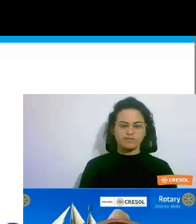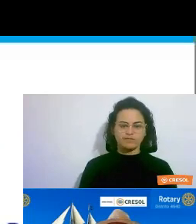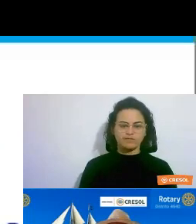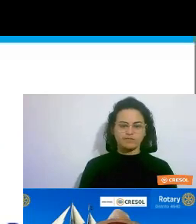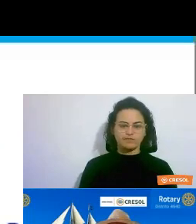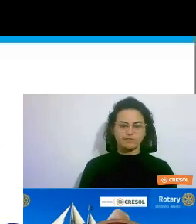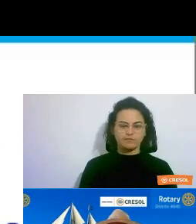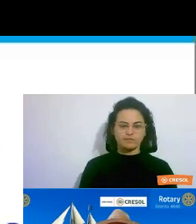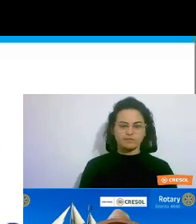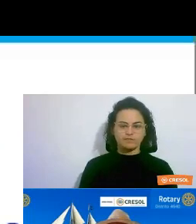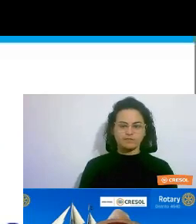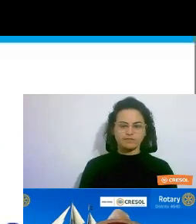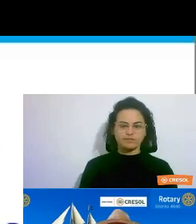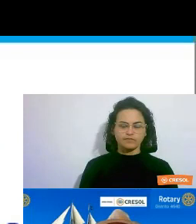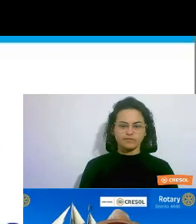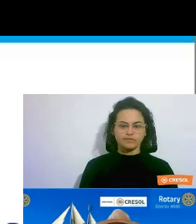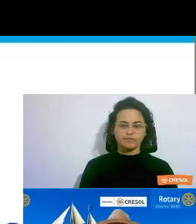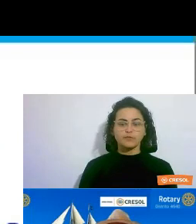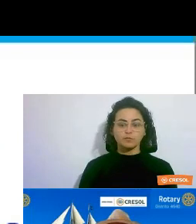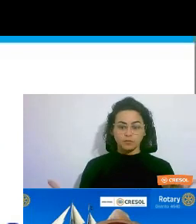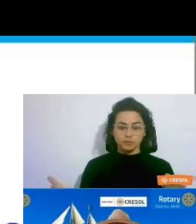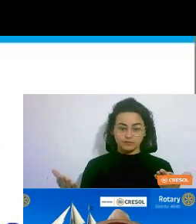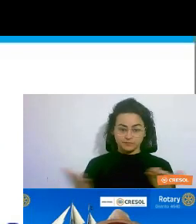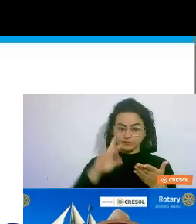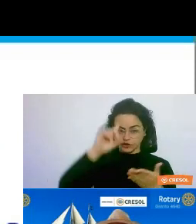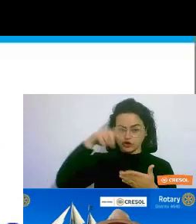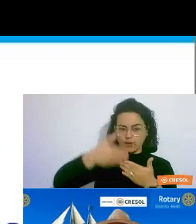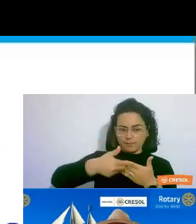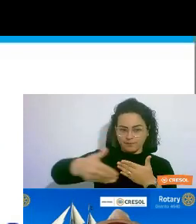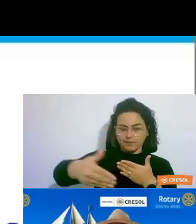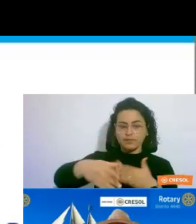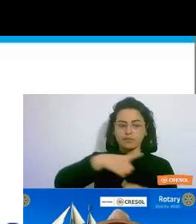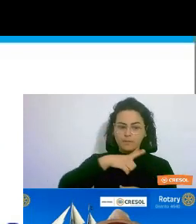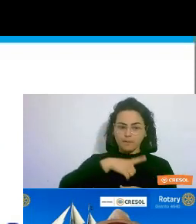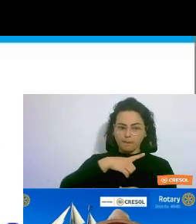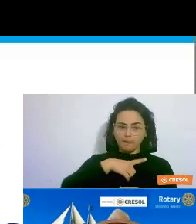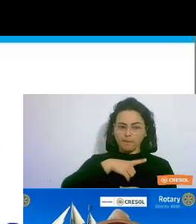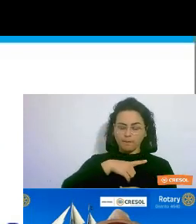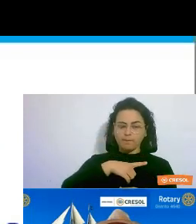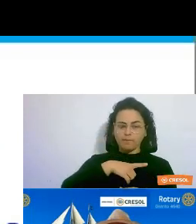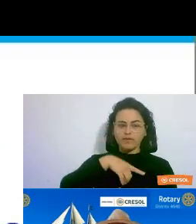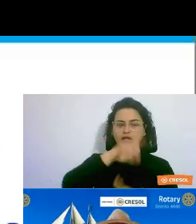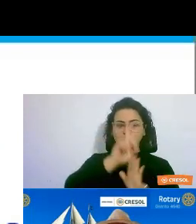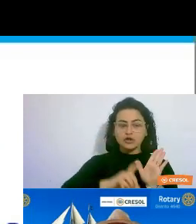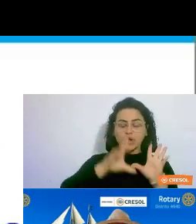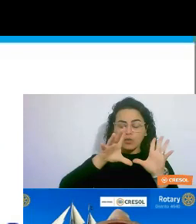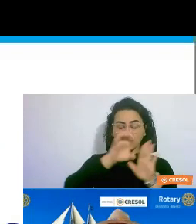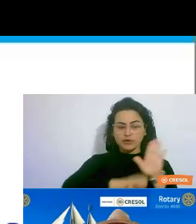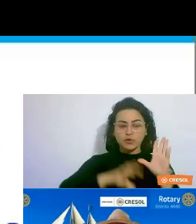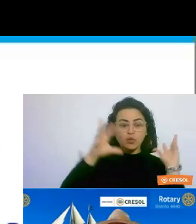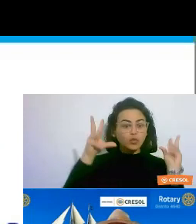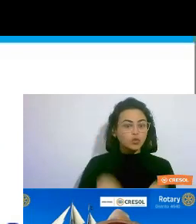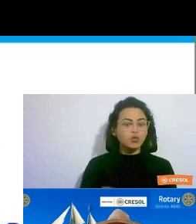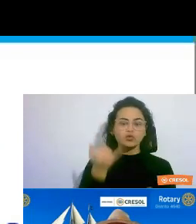Agora, nos próximos dias, os clubes já vão receber um edital com todas as informações necessárias para se habilitarem ao